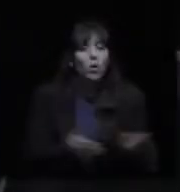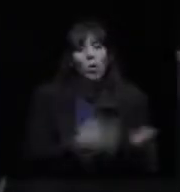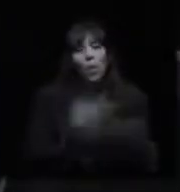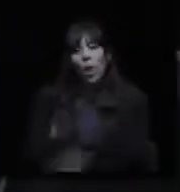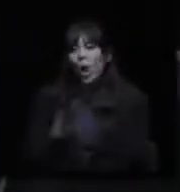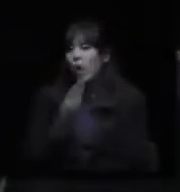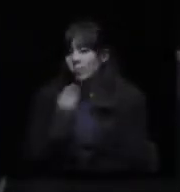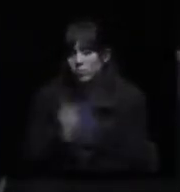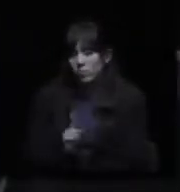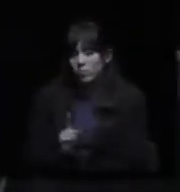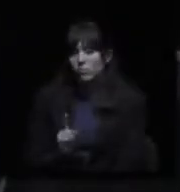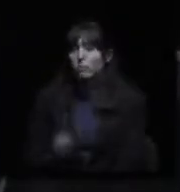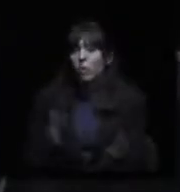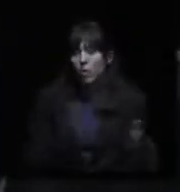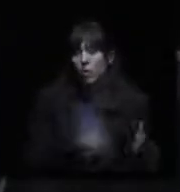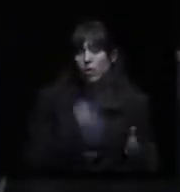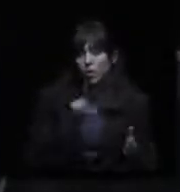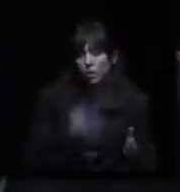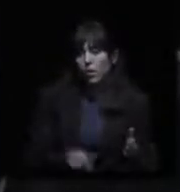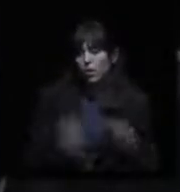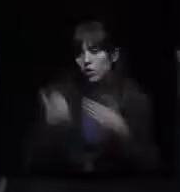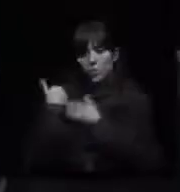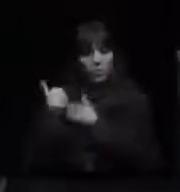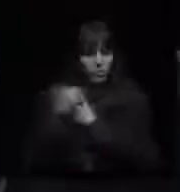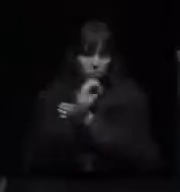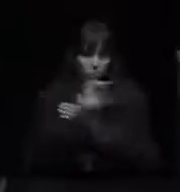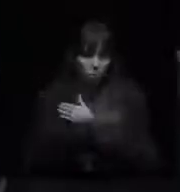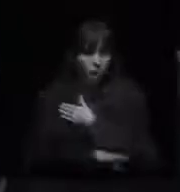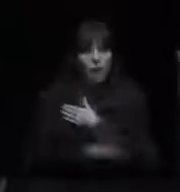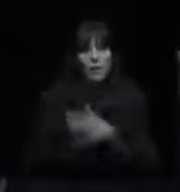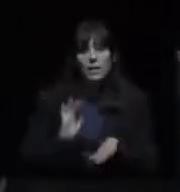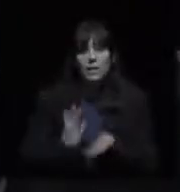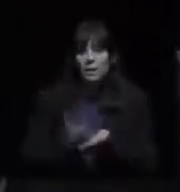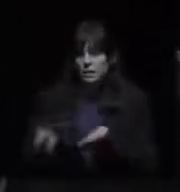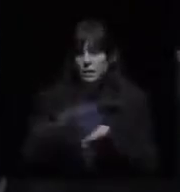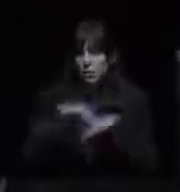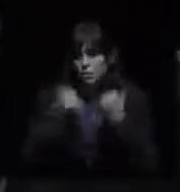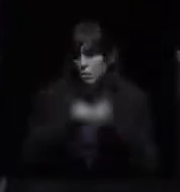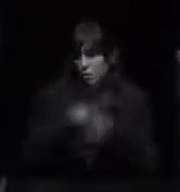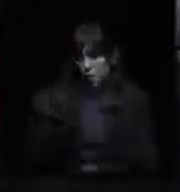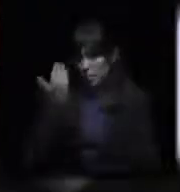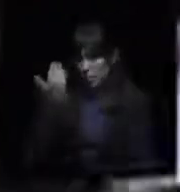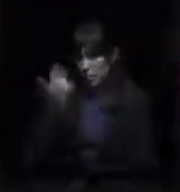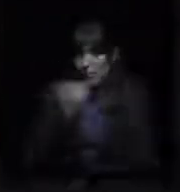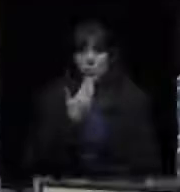injustiça, é também de uma grande irresponsabilidade e insensibilidade social. Obrigada.